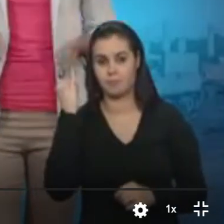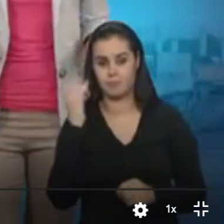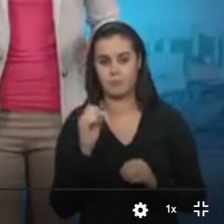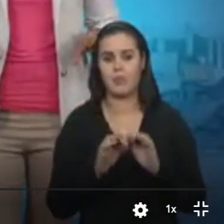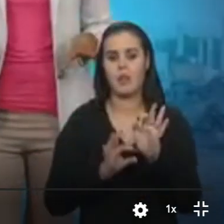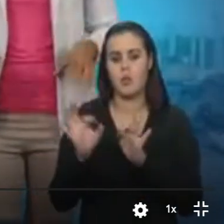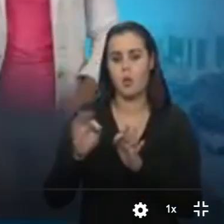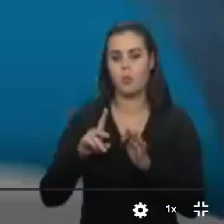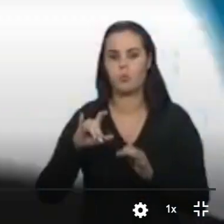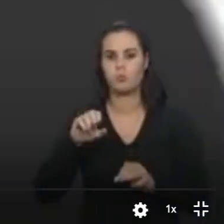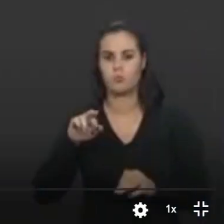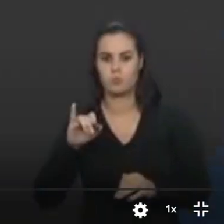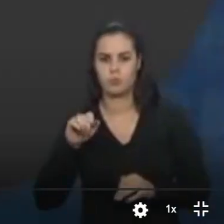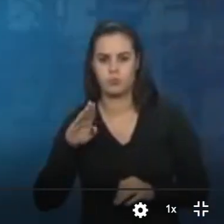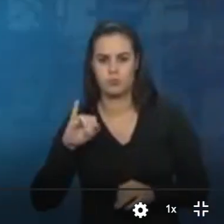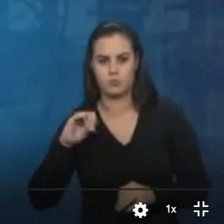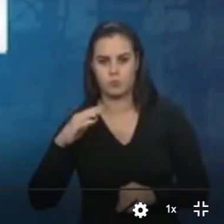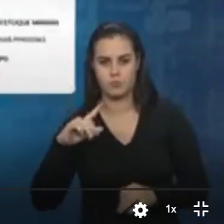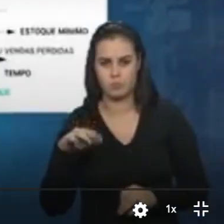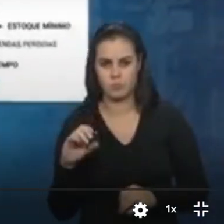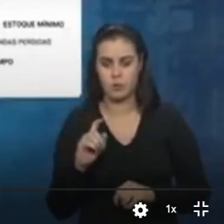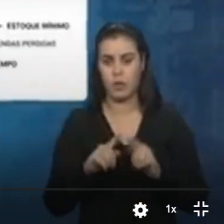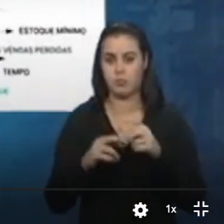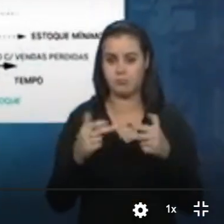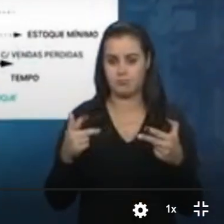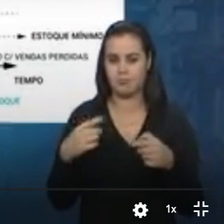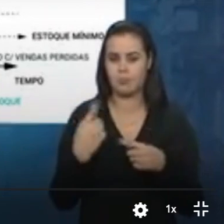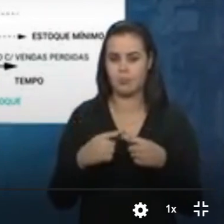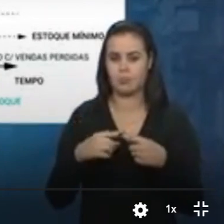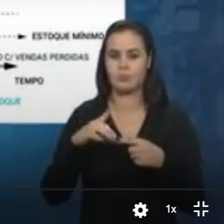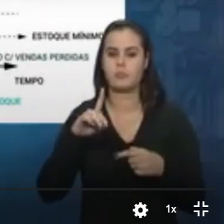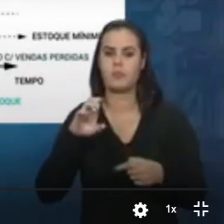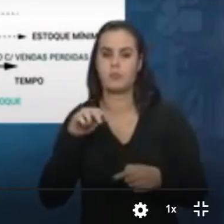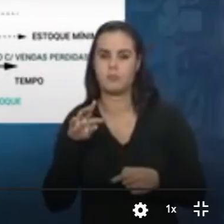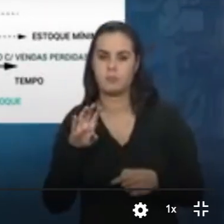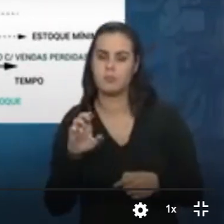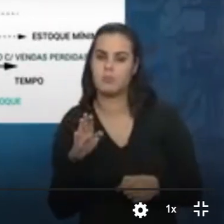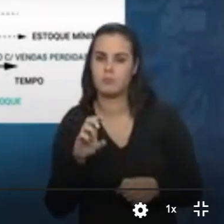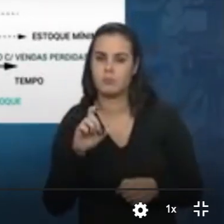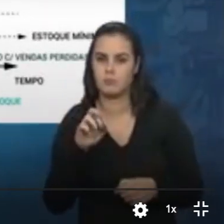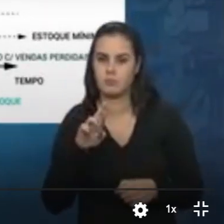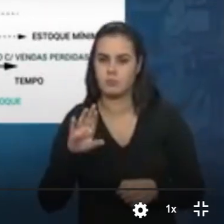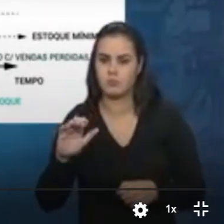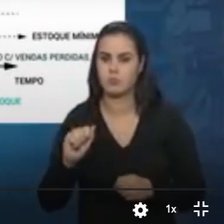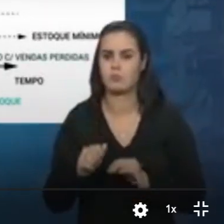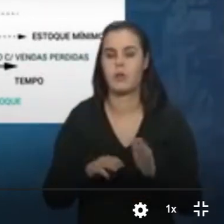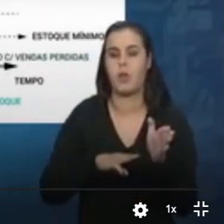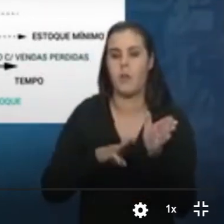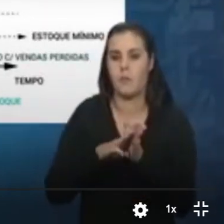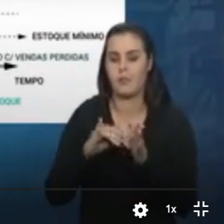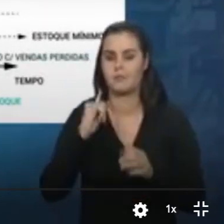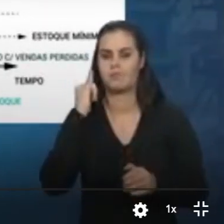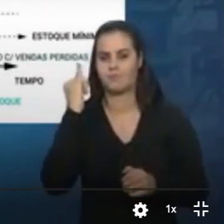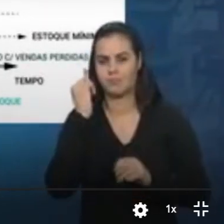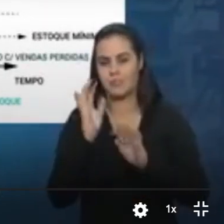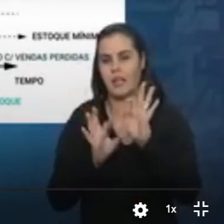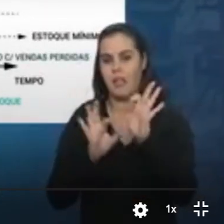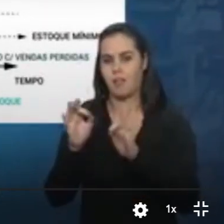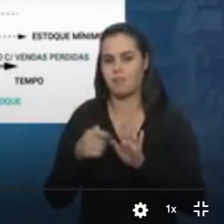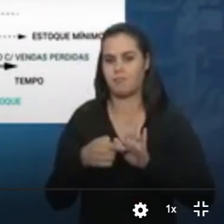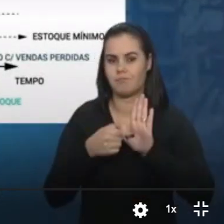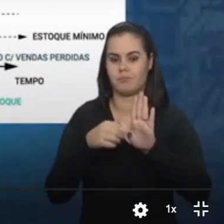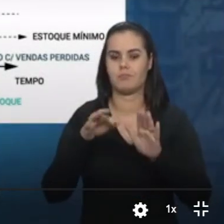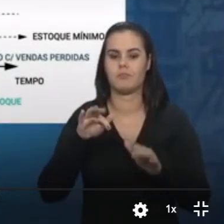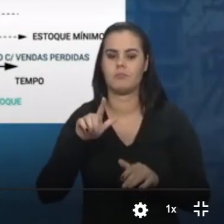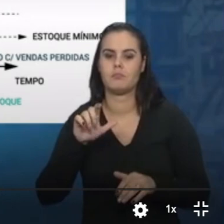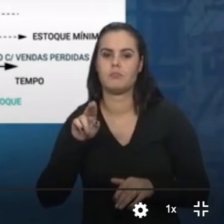de distribuição de materiais. A curva dente de serra é um método eficaz para esse controle. Ela apresenta as flutuações